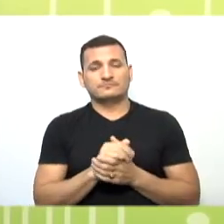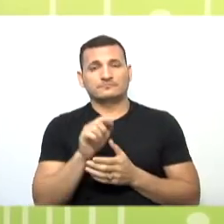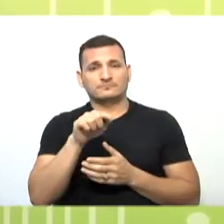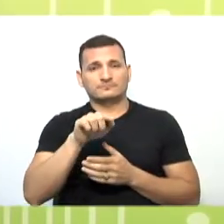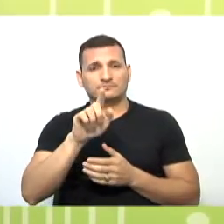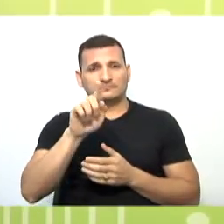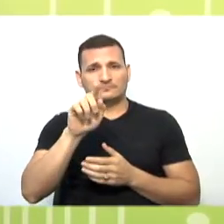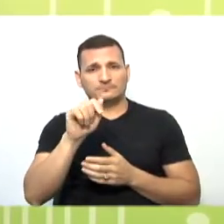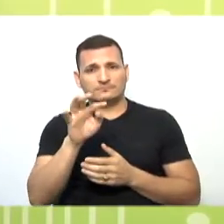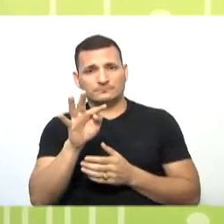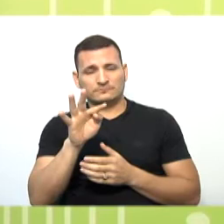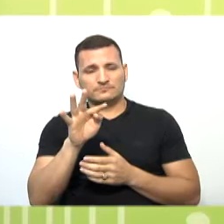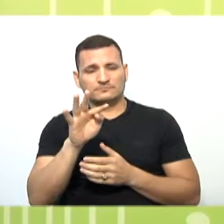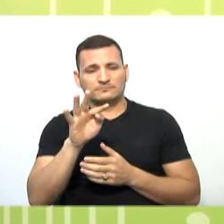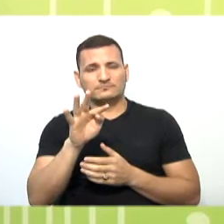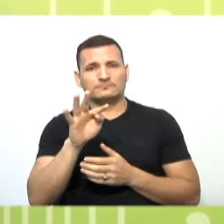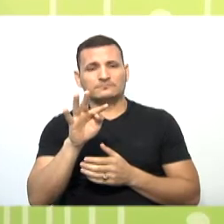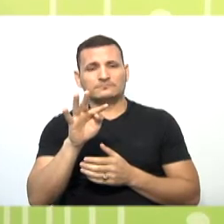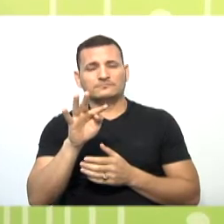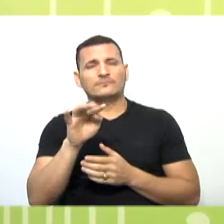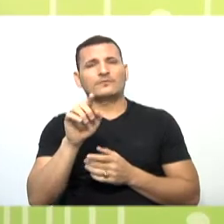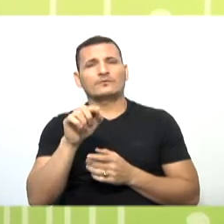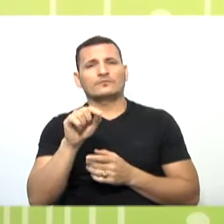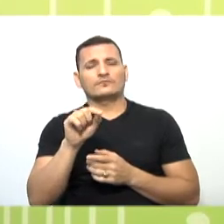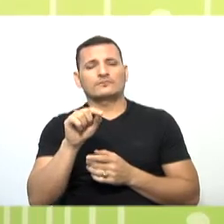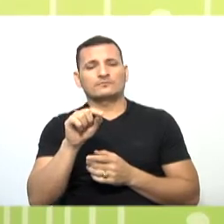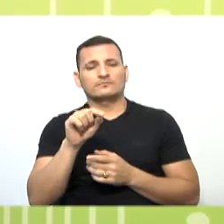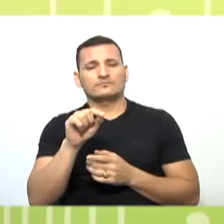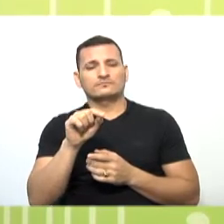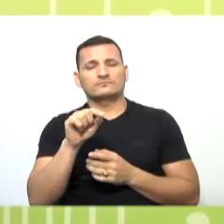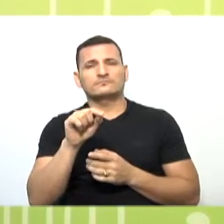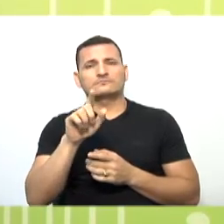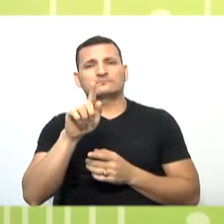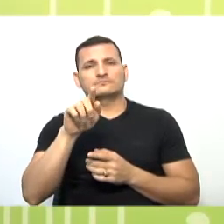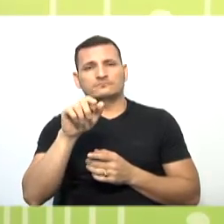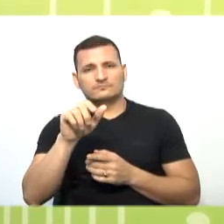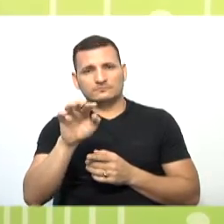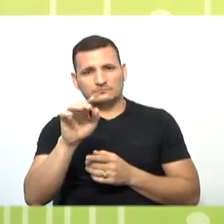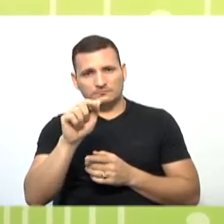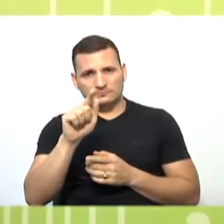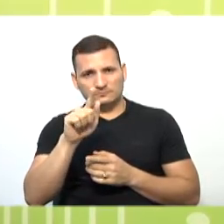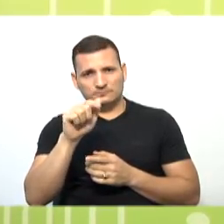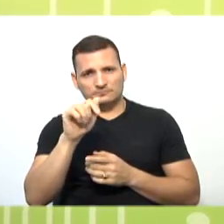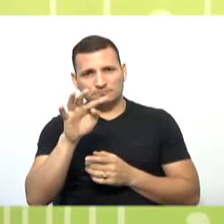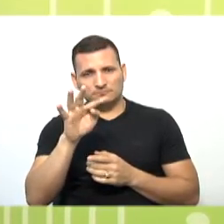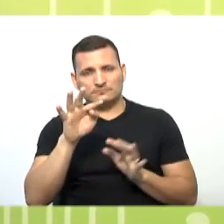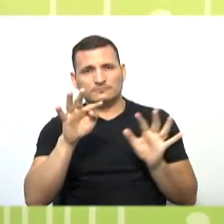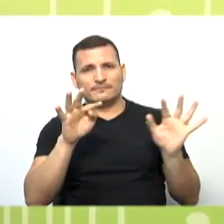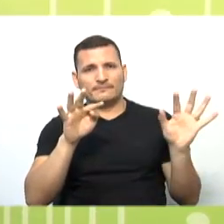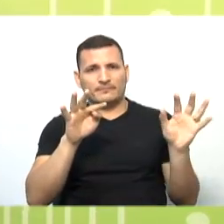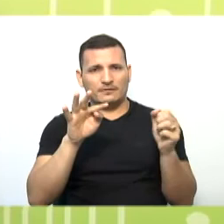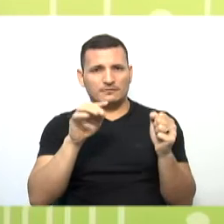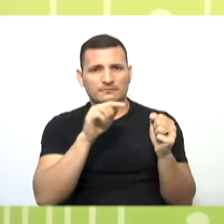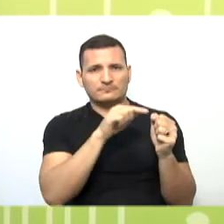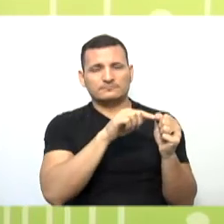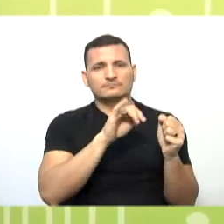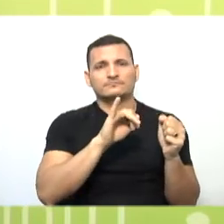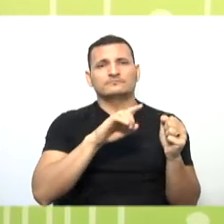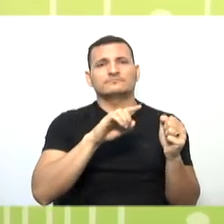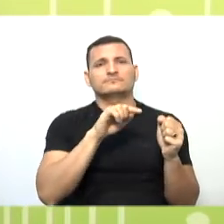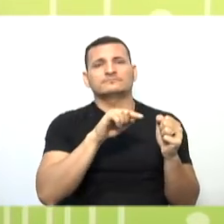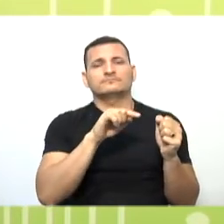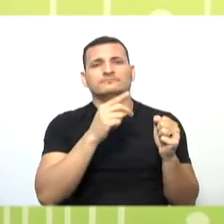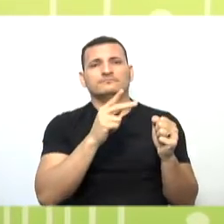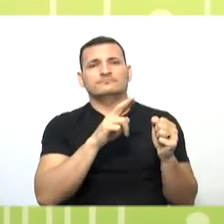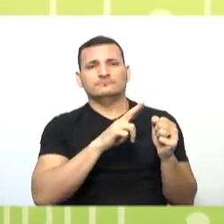Esse get element by ID, ele está dizendo, ó, get, pegue o elemento pelo